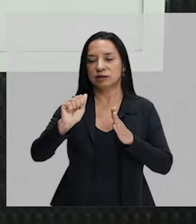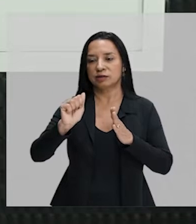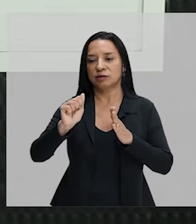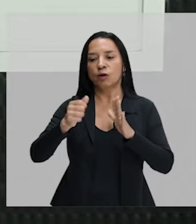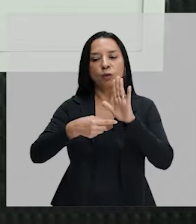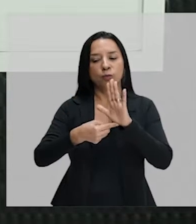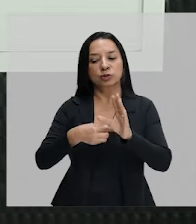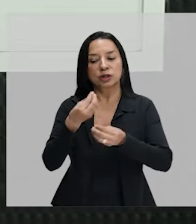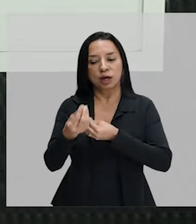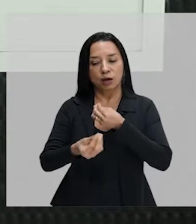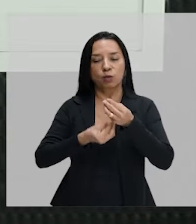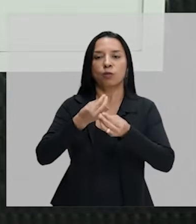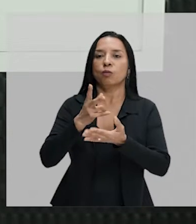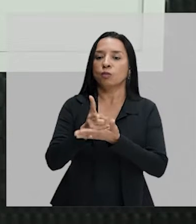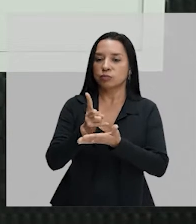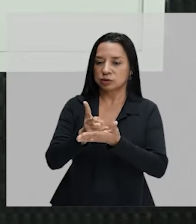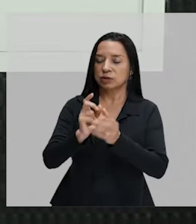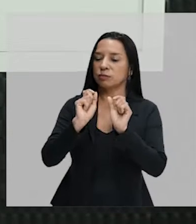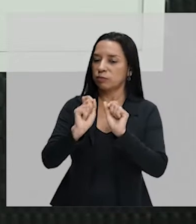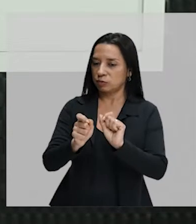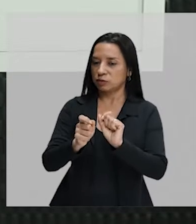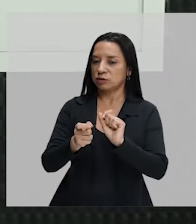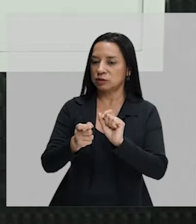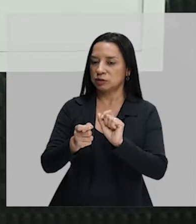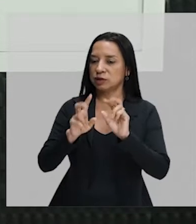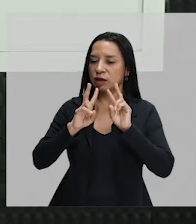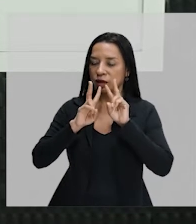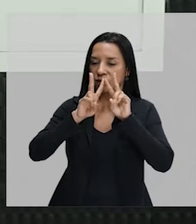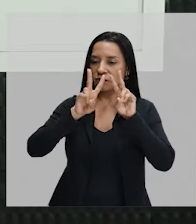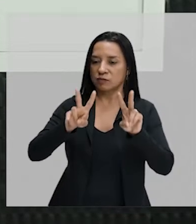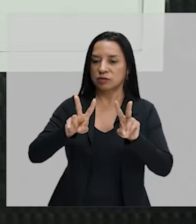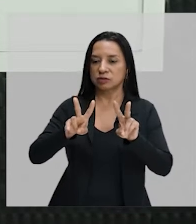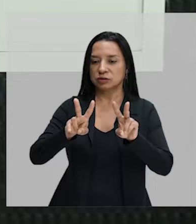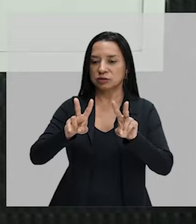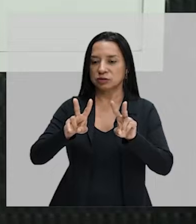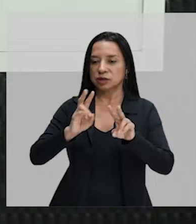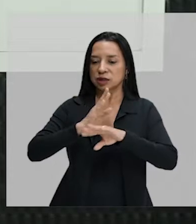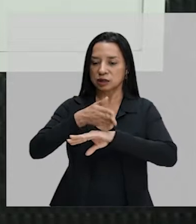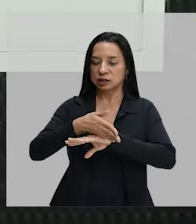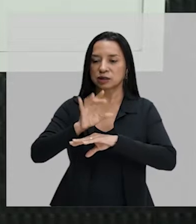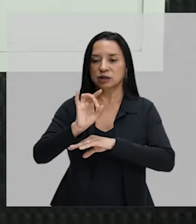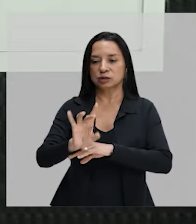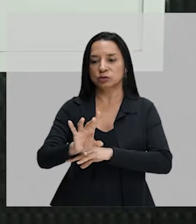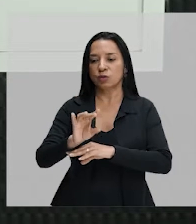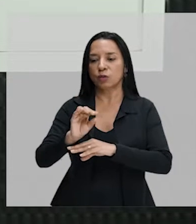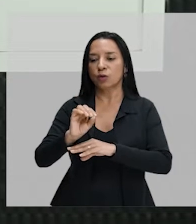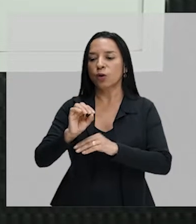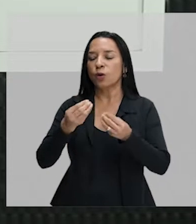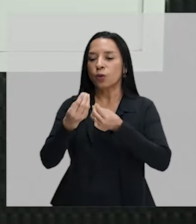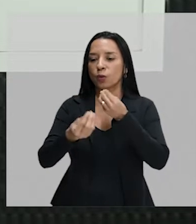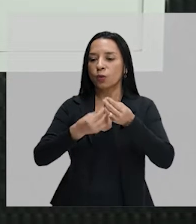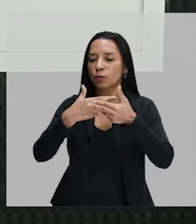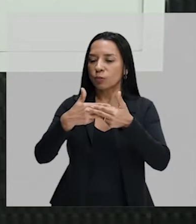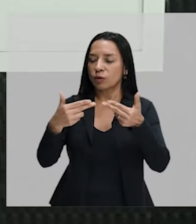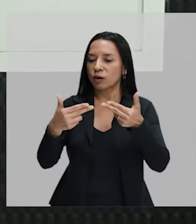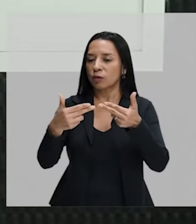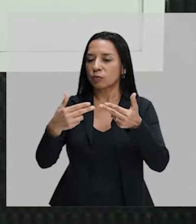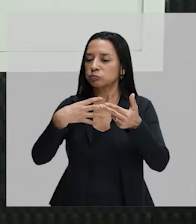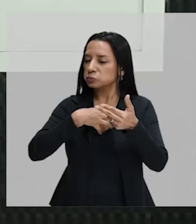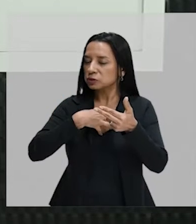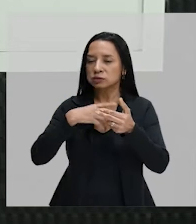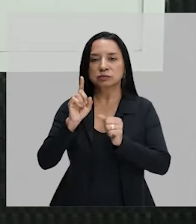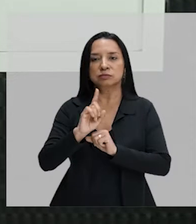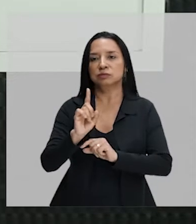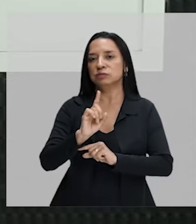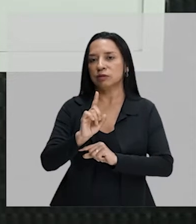sempre deveria ter sido tratada. A estética, ela não vai entrar somente como algo sensível, não